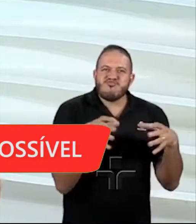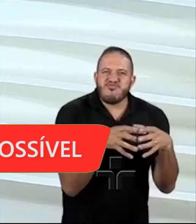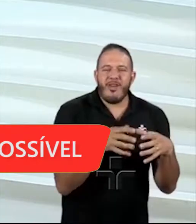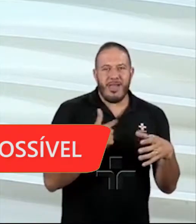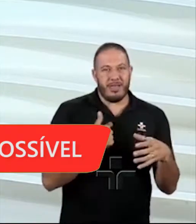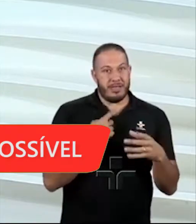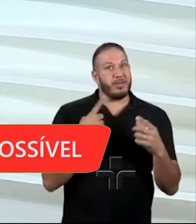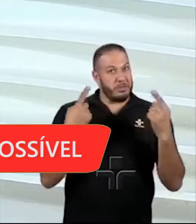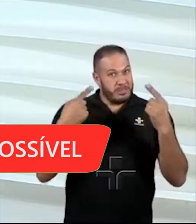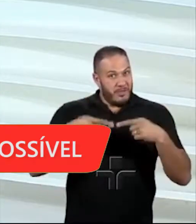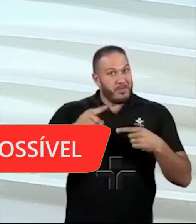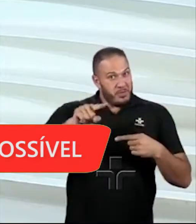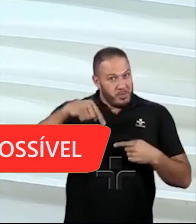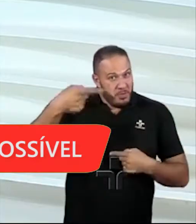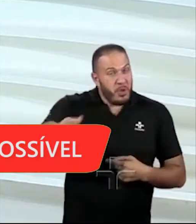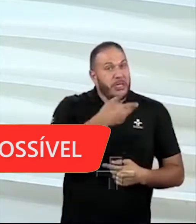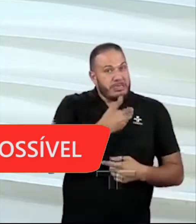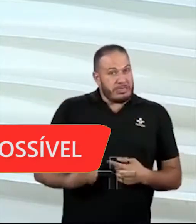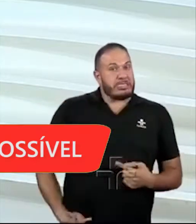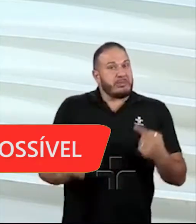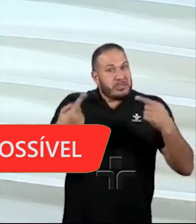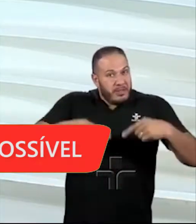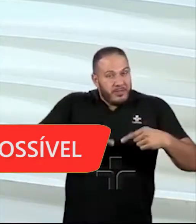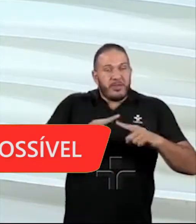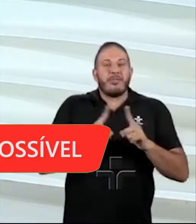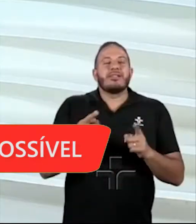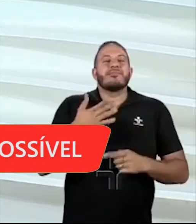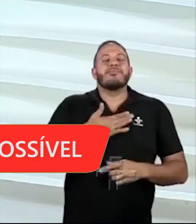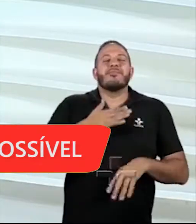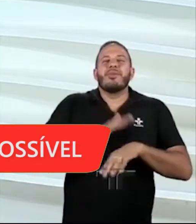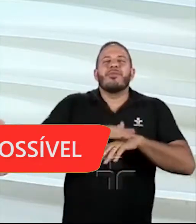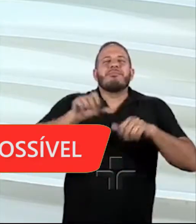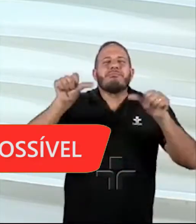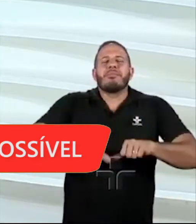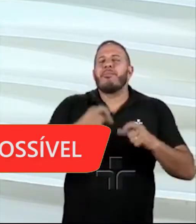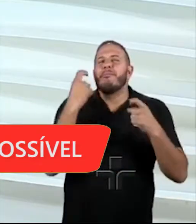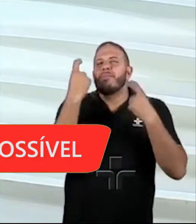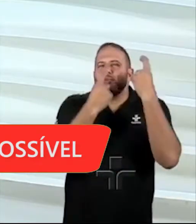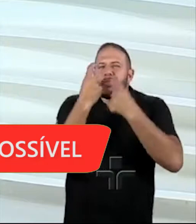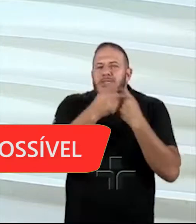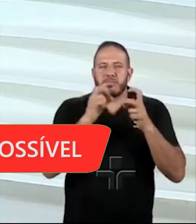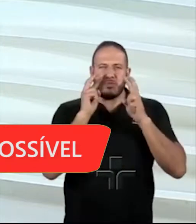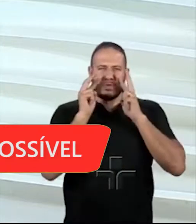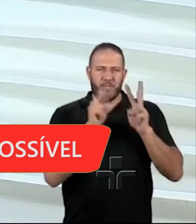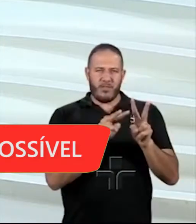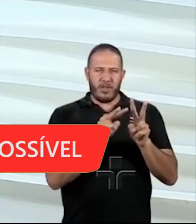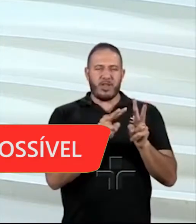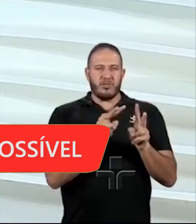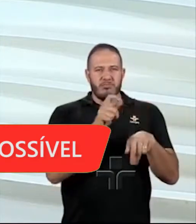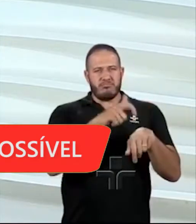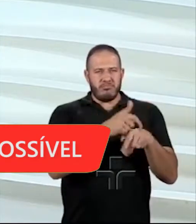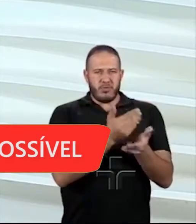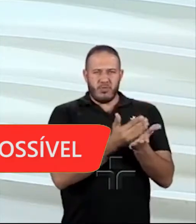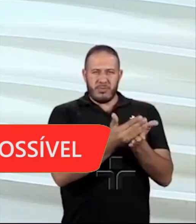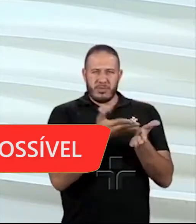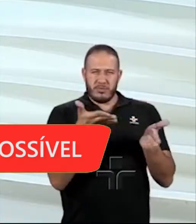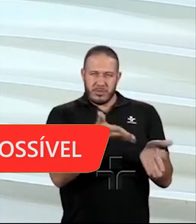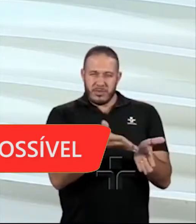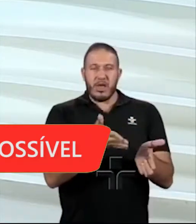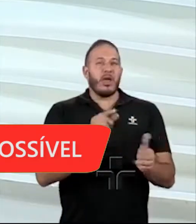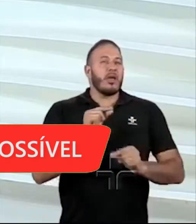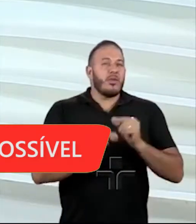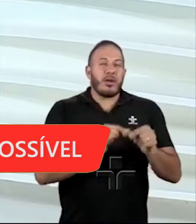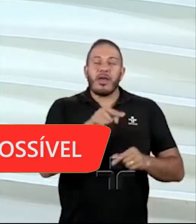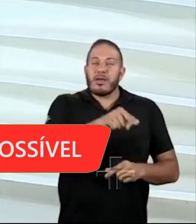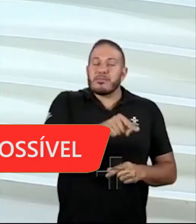brasileira e melhorar a qualidade da carga tributária e reduzir, sobretudo, os custos de cumprimento de obrigações tributárias, tanto para o